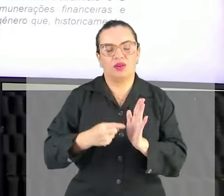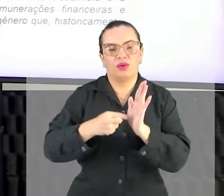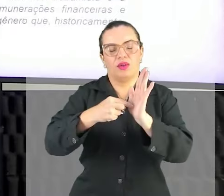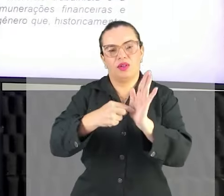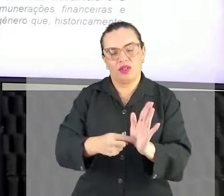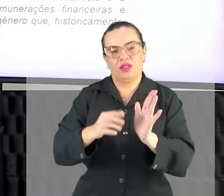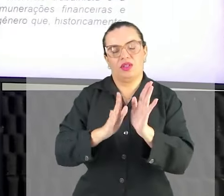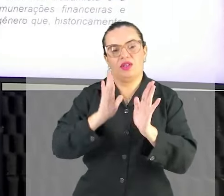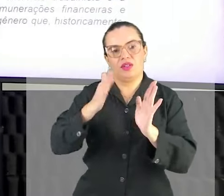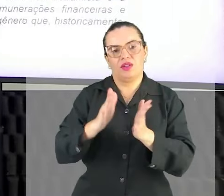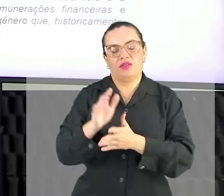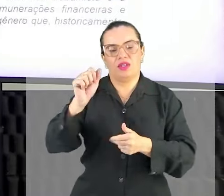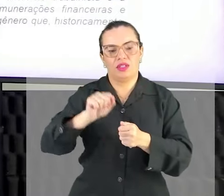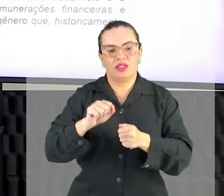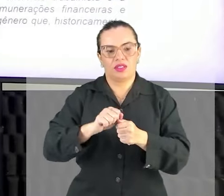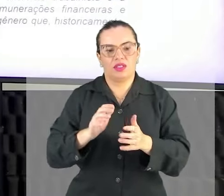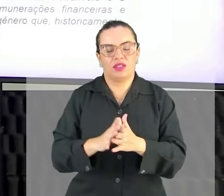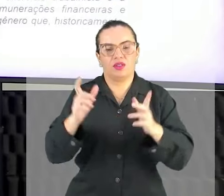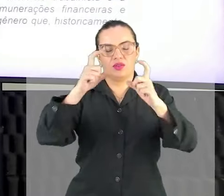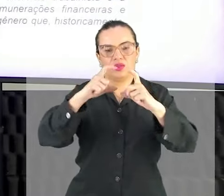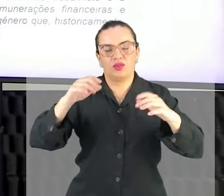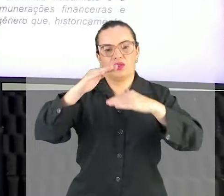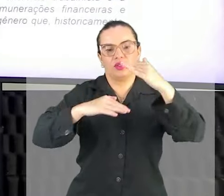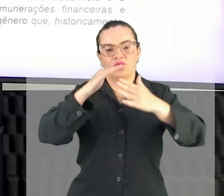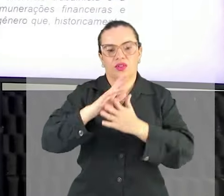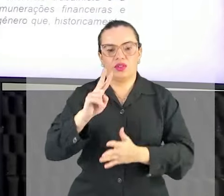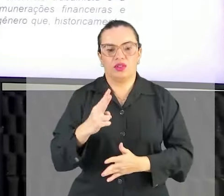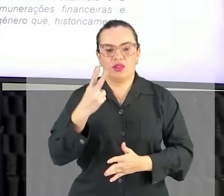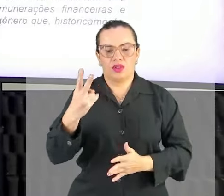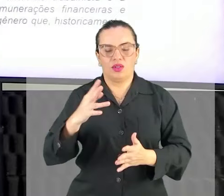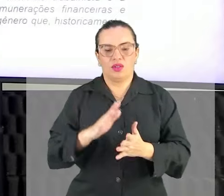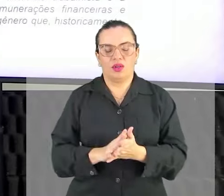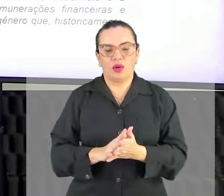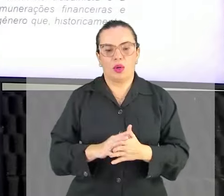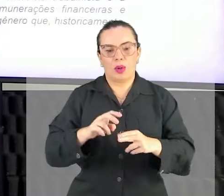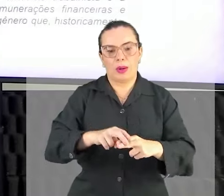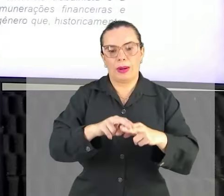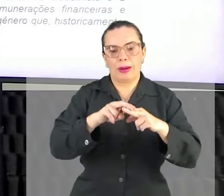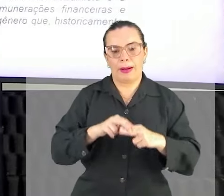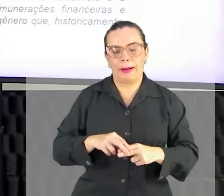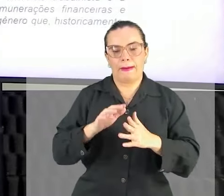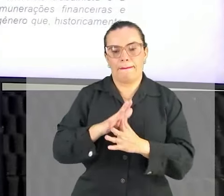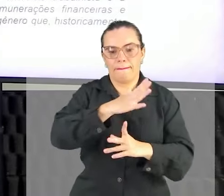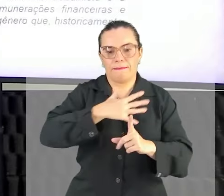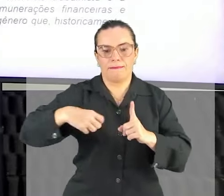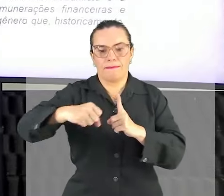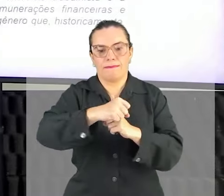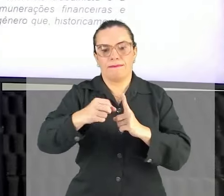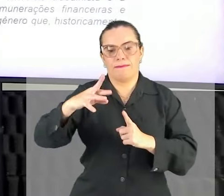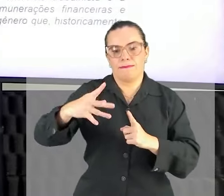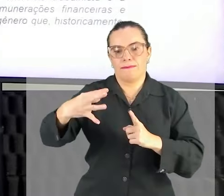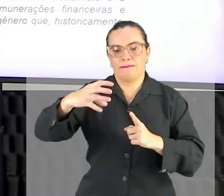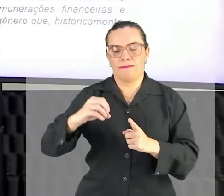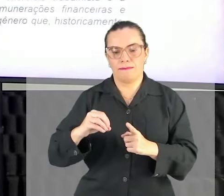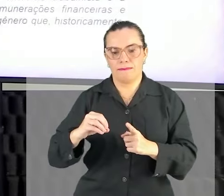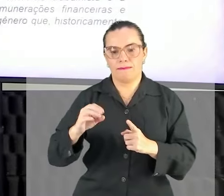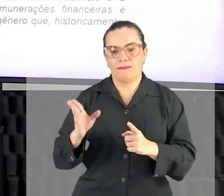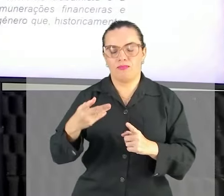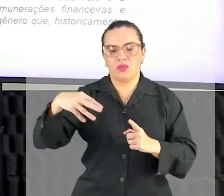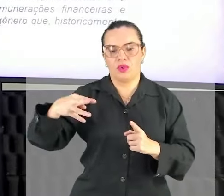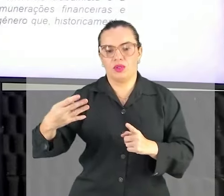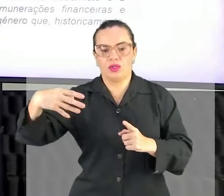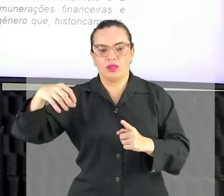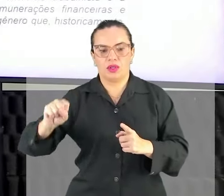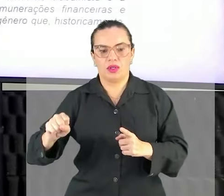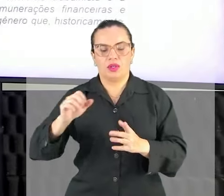já disse o que ele vai fazer no parágrafo. Sob essa ótica, segundo o sociólogo Ricardo Antunes, a sociedade atual